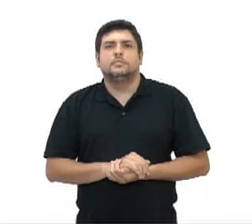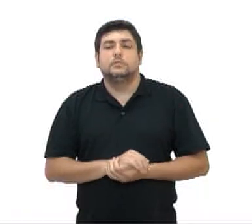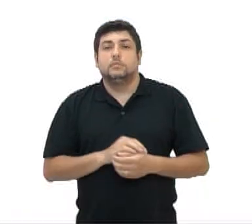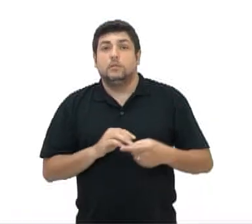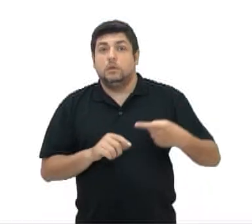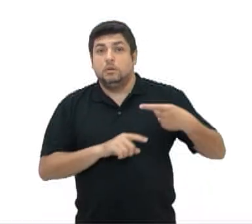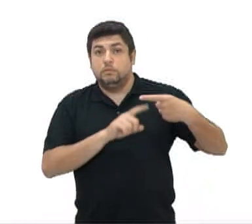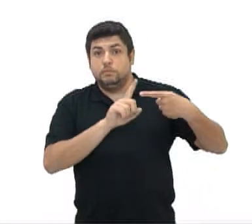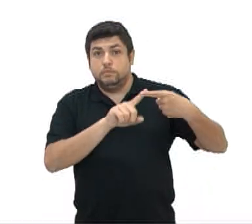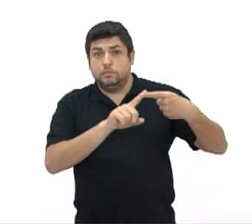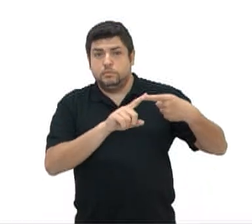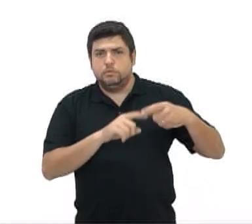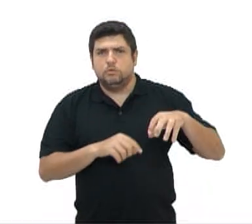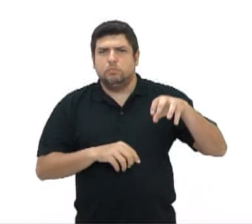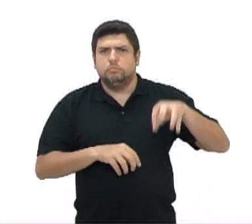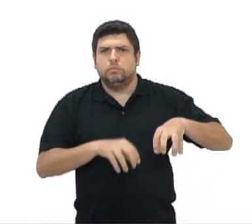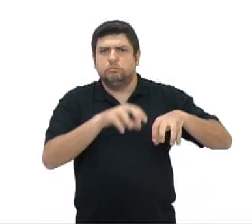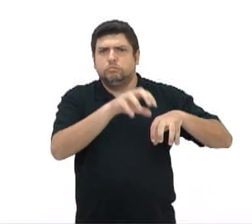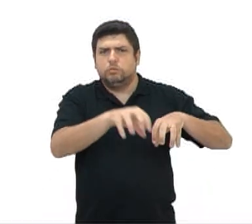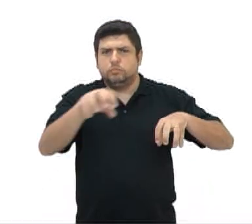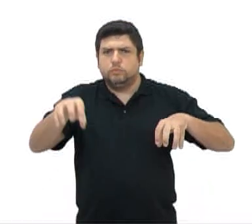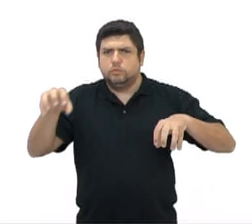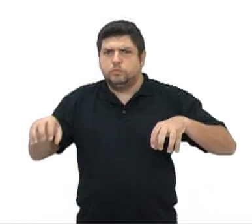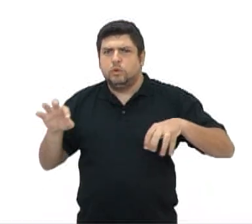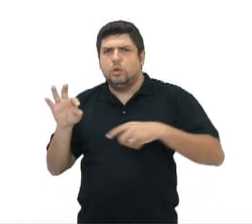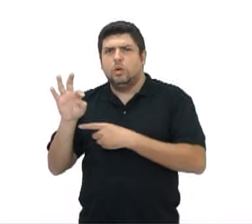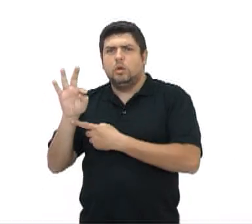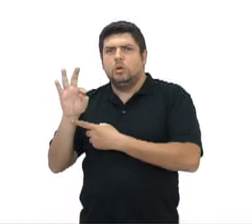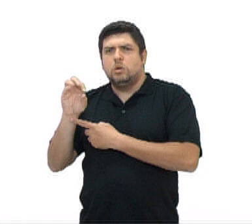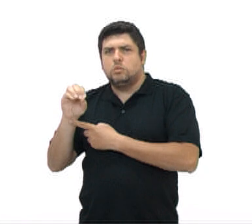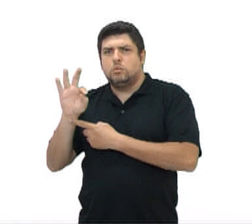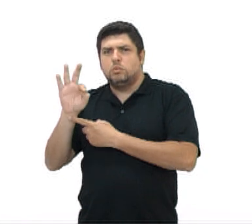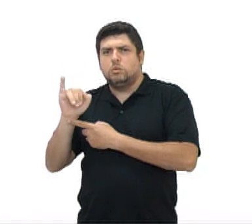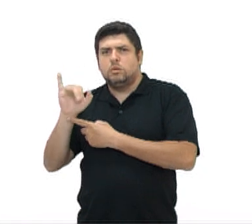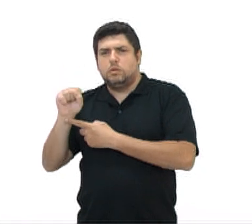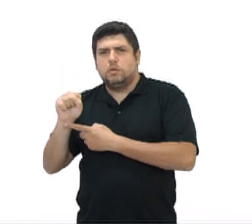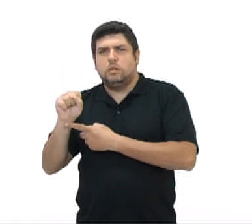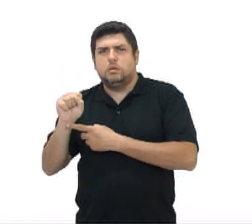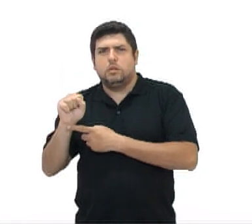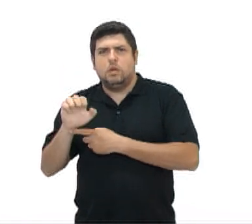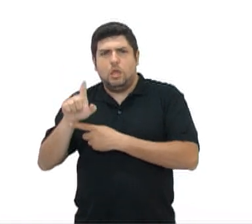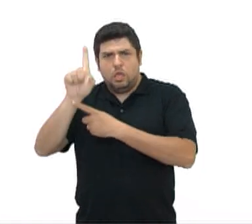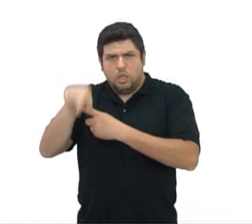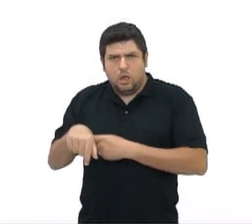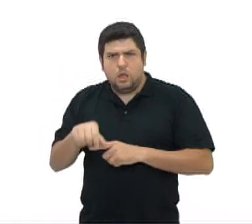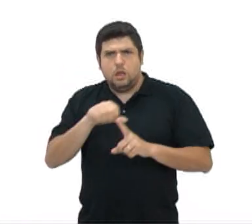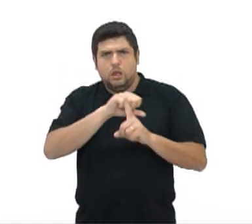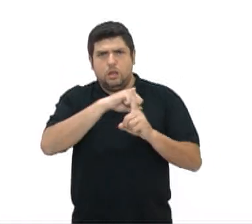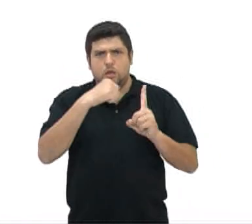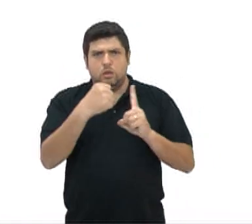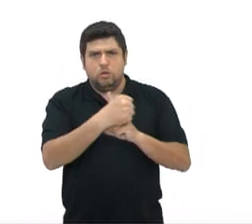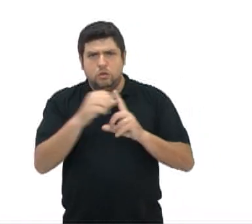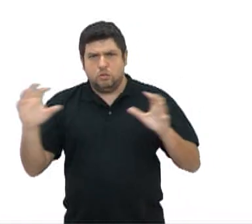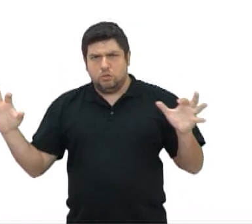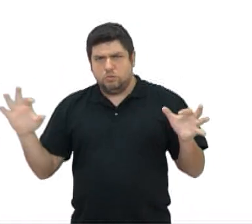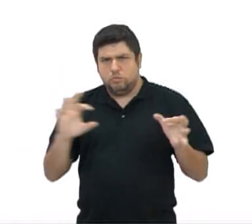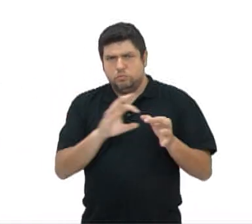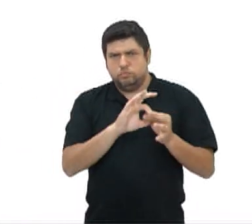as instituições totais são responsáveis pela socialização primária dos indivíduos?